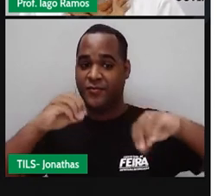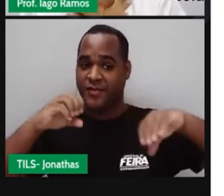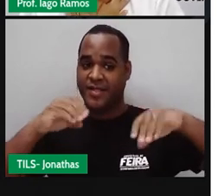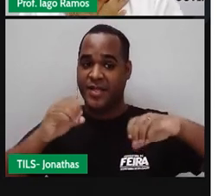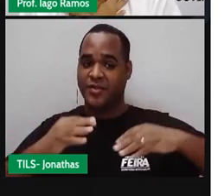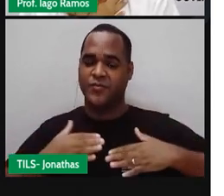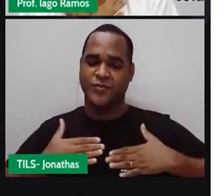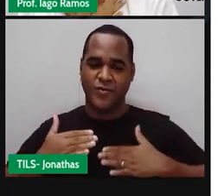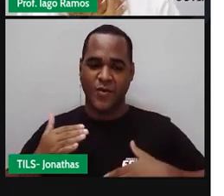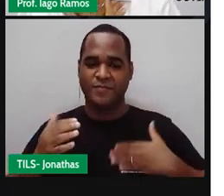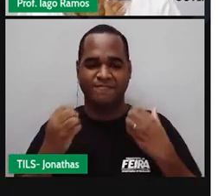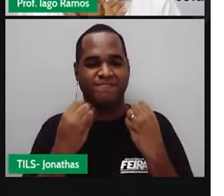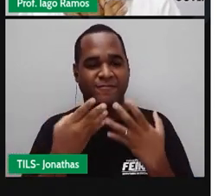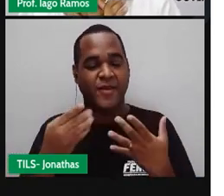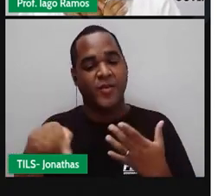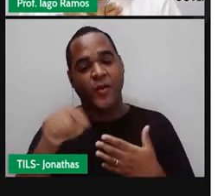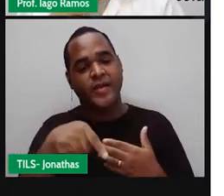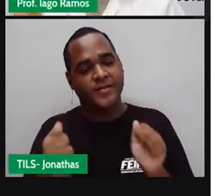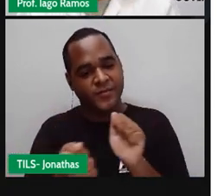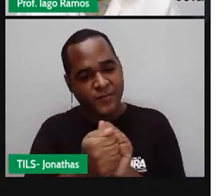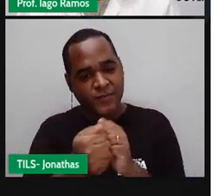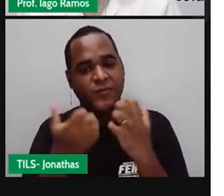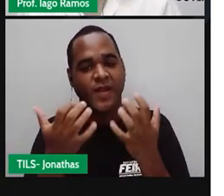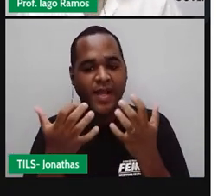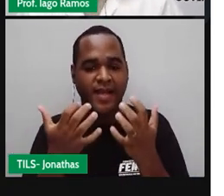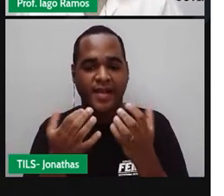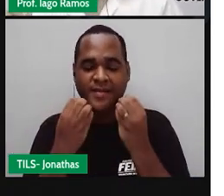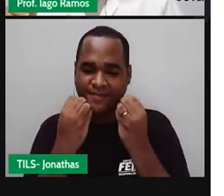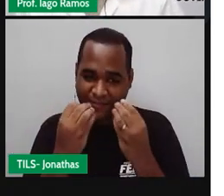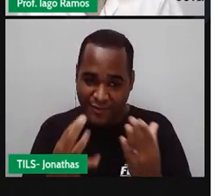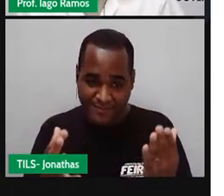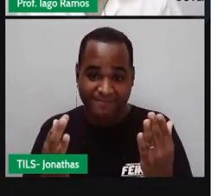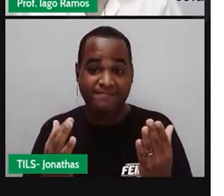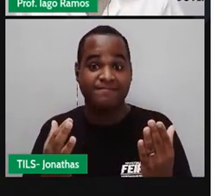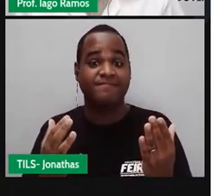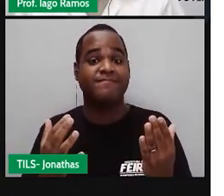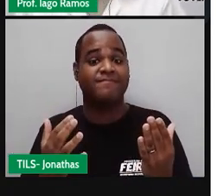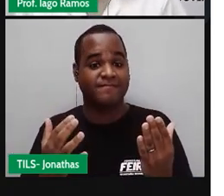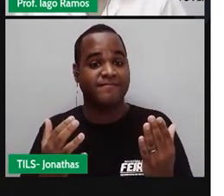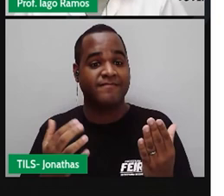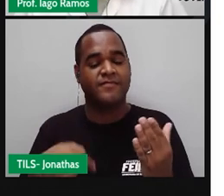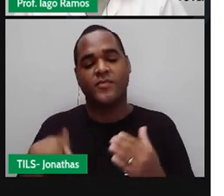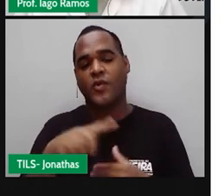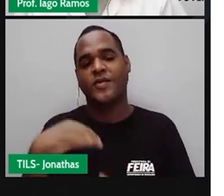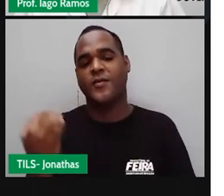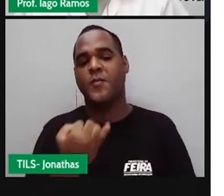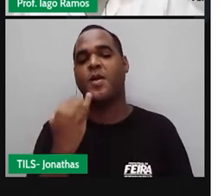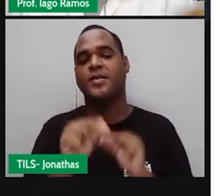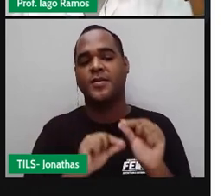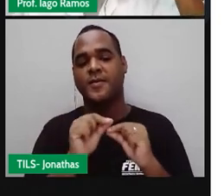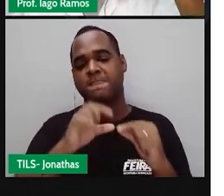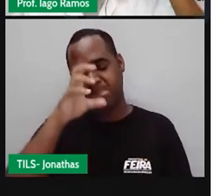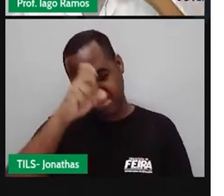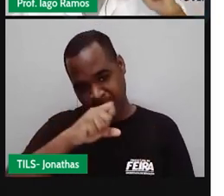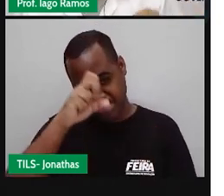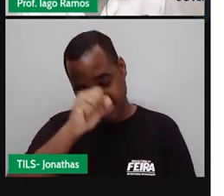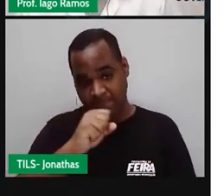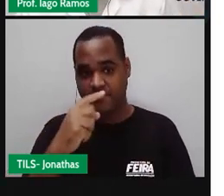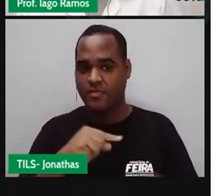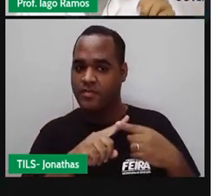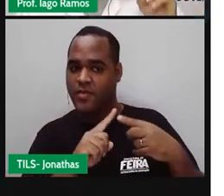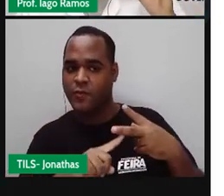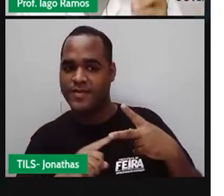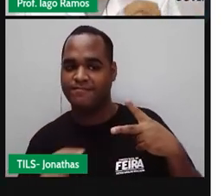aula eu curti mais uma vez está aqui com você tá bom o que é que foi importante para a gente aprender nessa aula duas